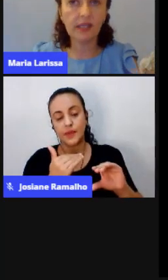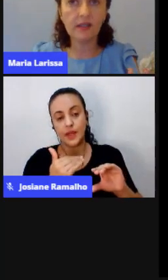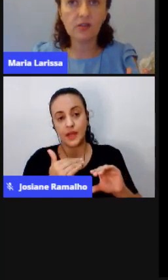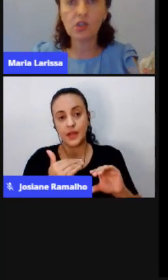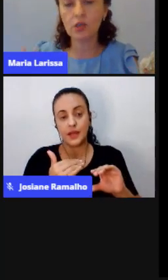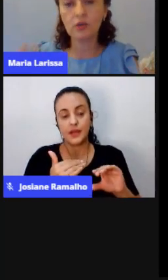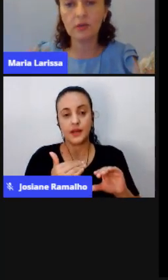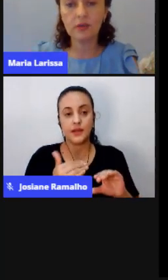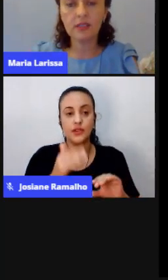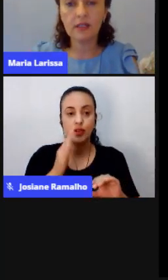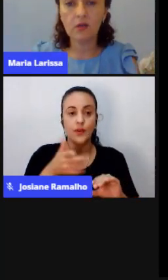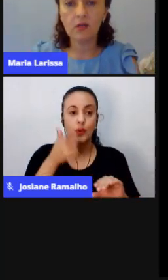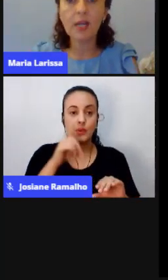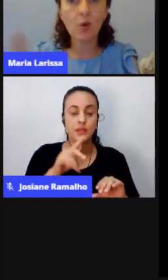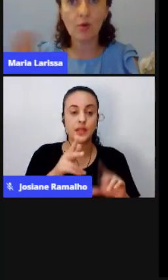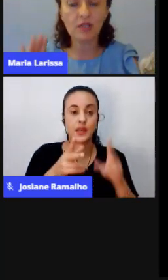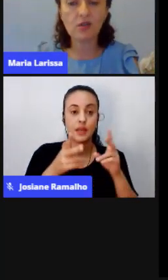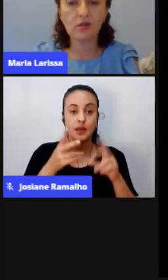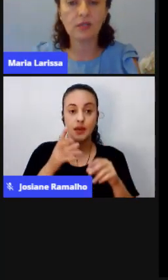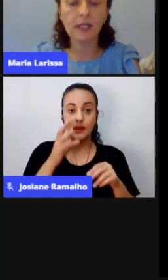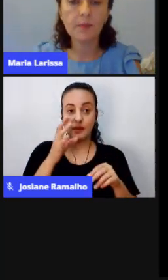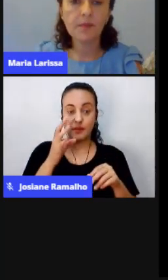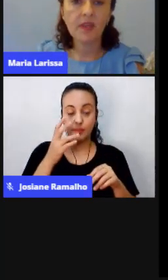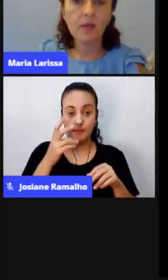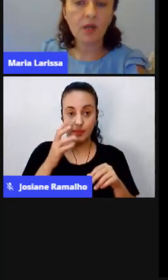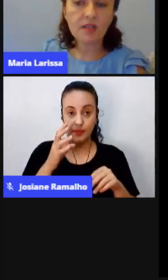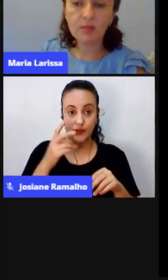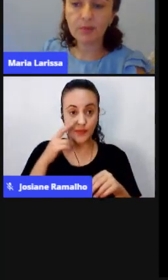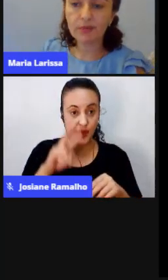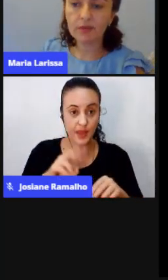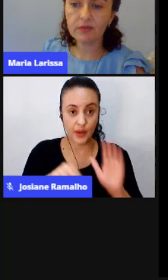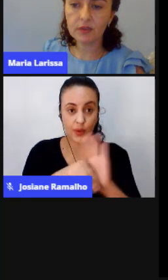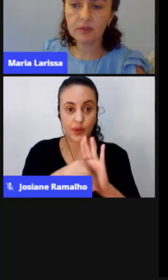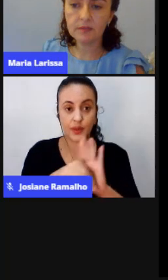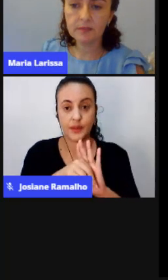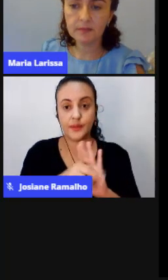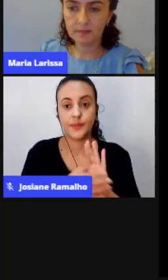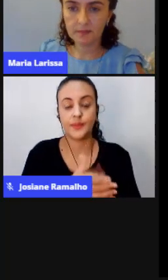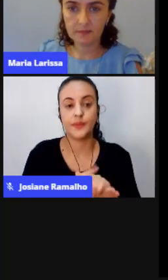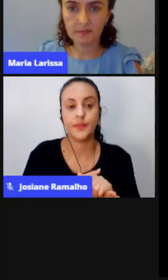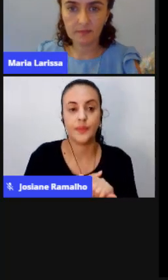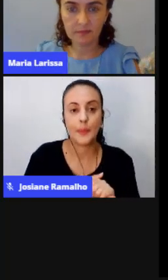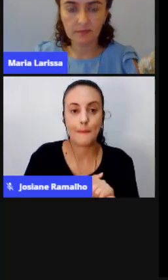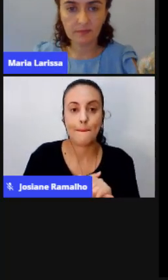chegou, a nota que ele tirou, que ele conquistou, né? Próximo, por favor.